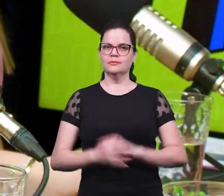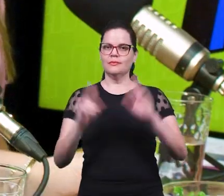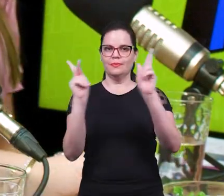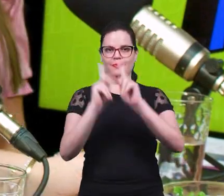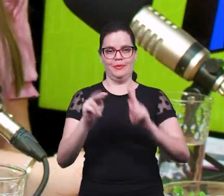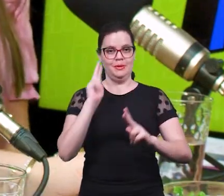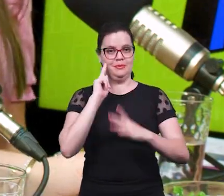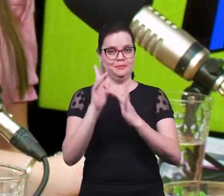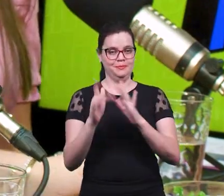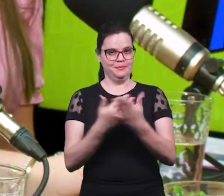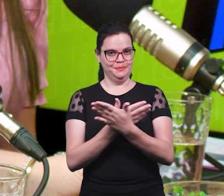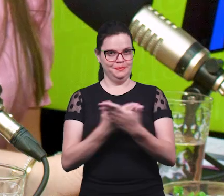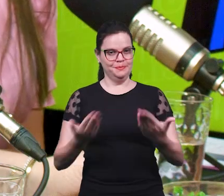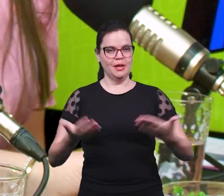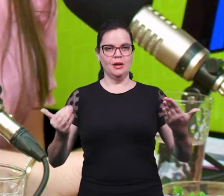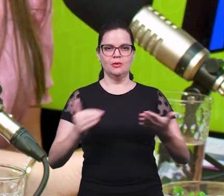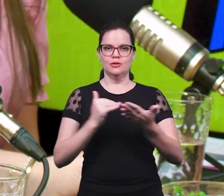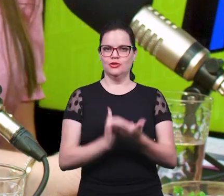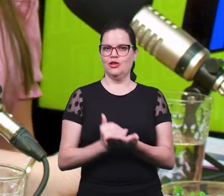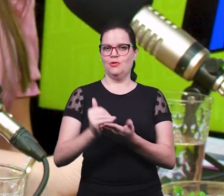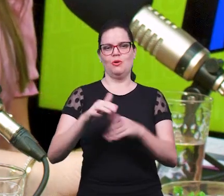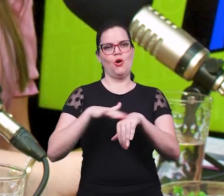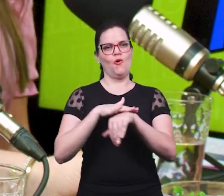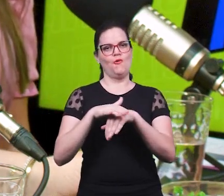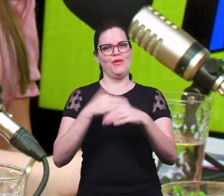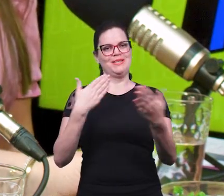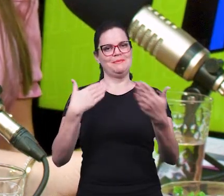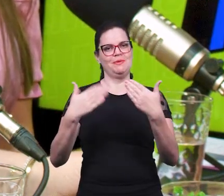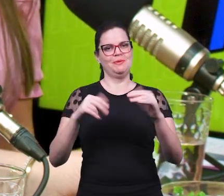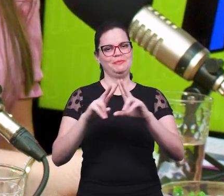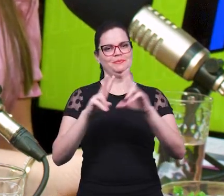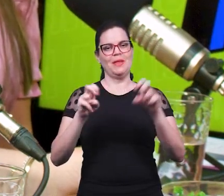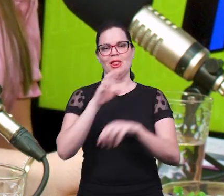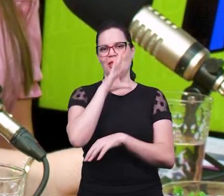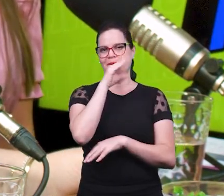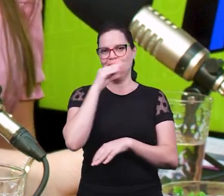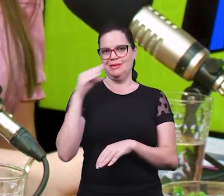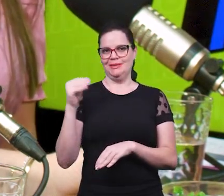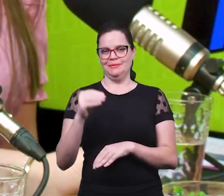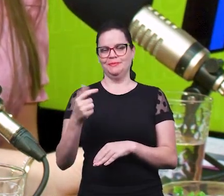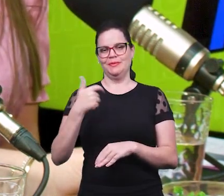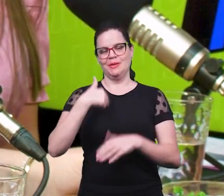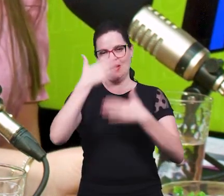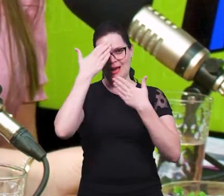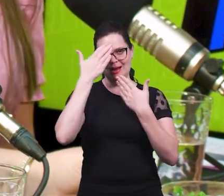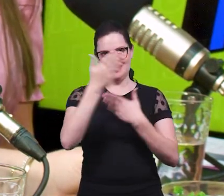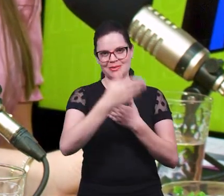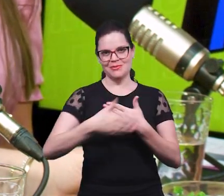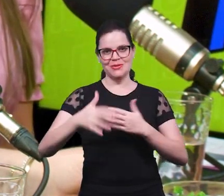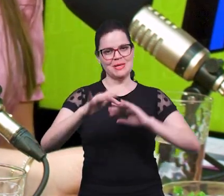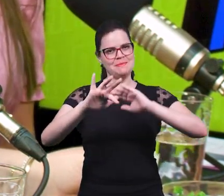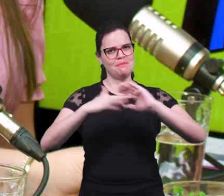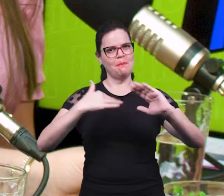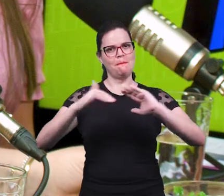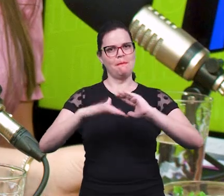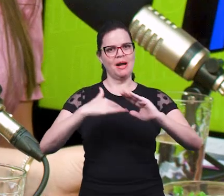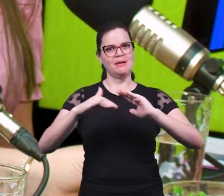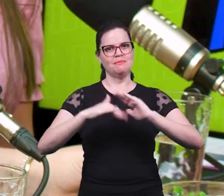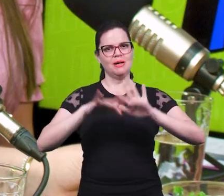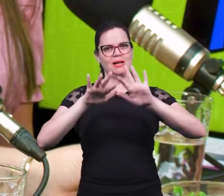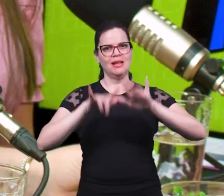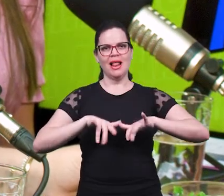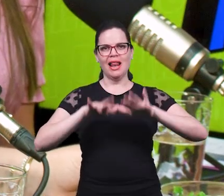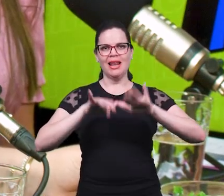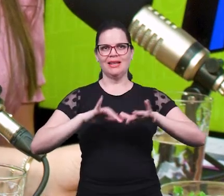paz do Senhor a todos, estamos iniciando mais um Conversa de Adolescente e já queremos agradecer a interação que aconteceu em